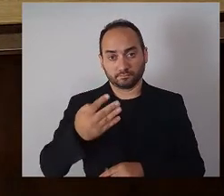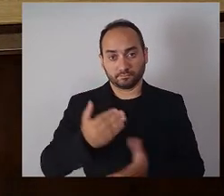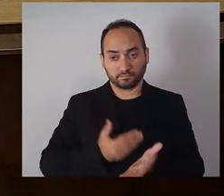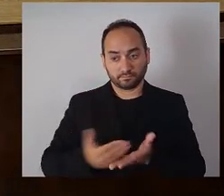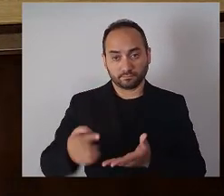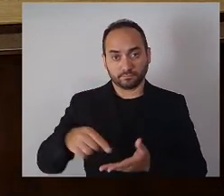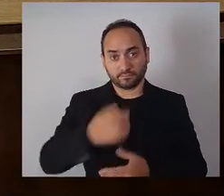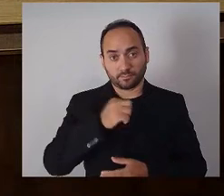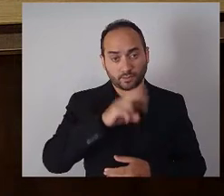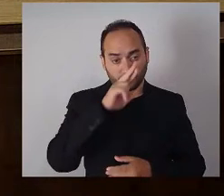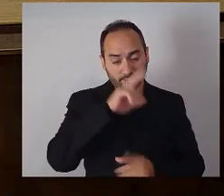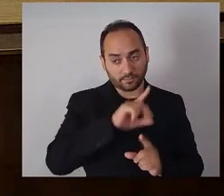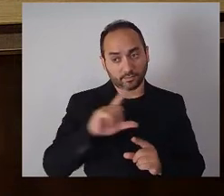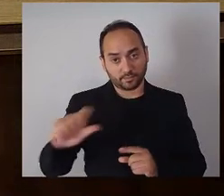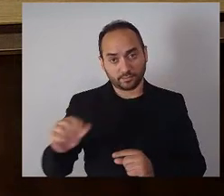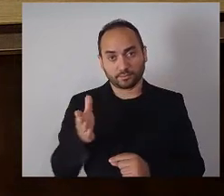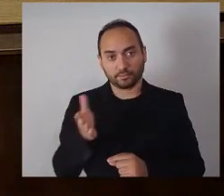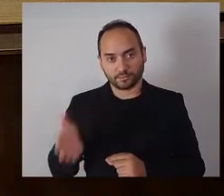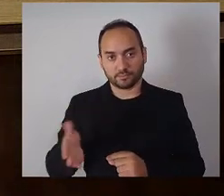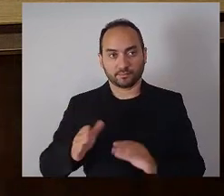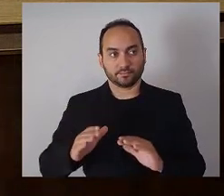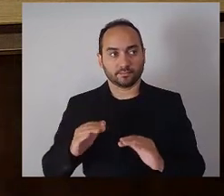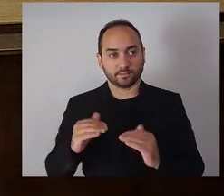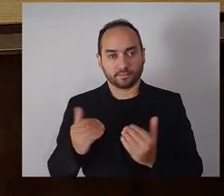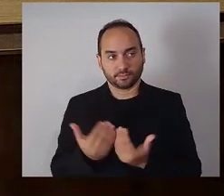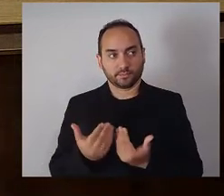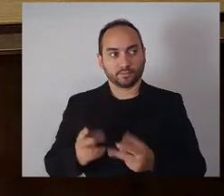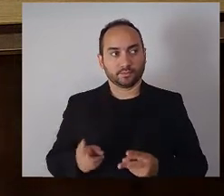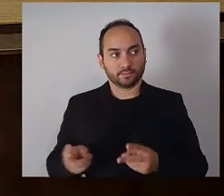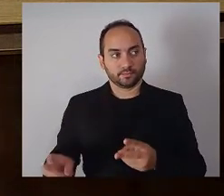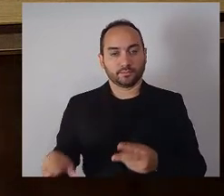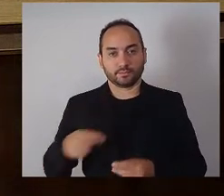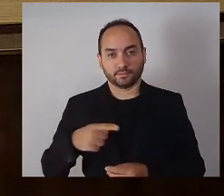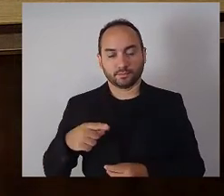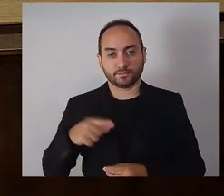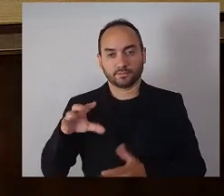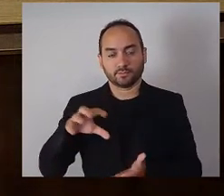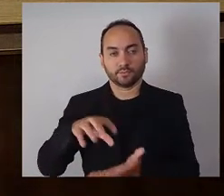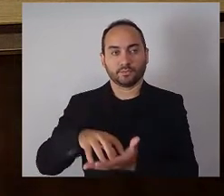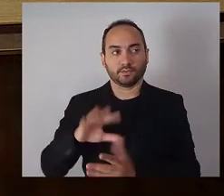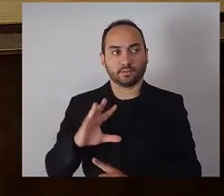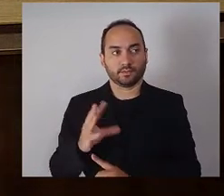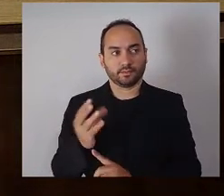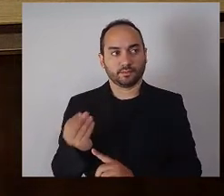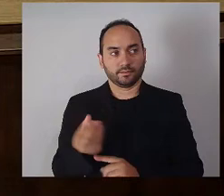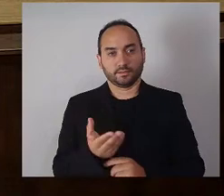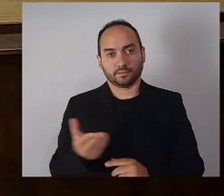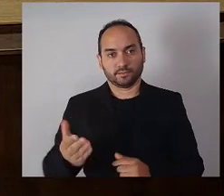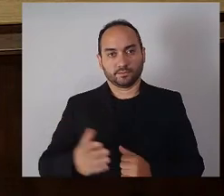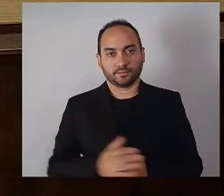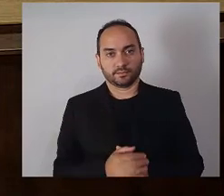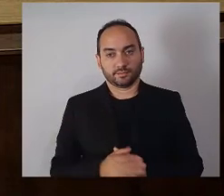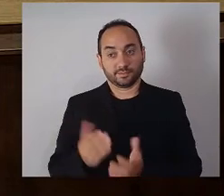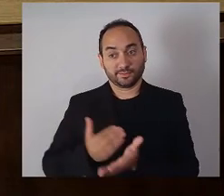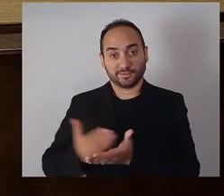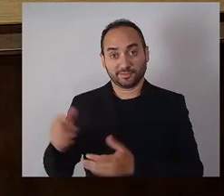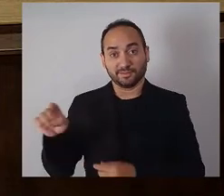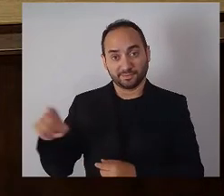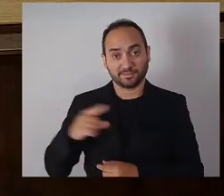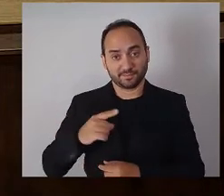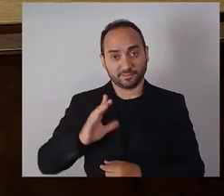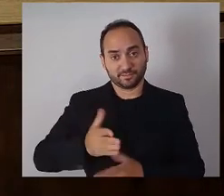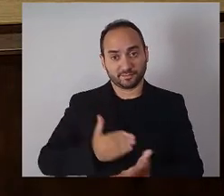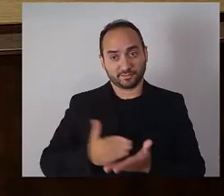do almoço, nós vamos ter a continuação do congresso, lá no centro de eventos, já começando, né?